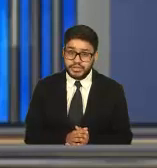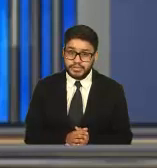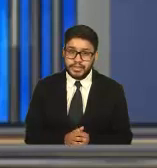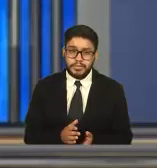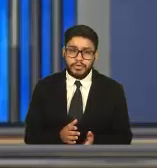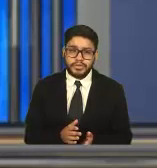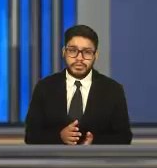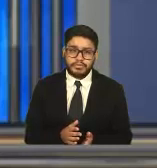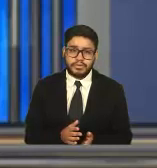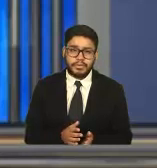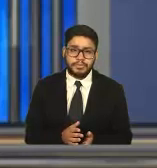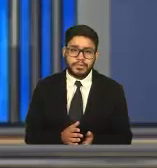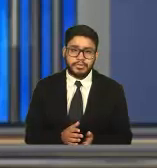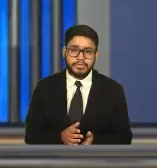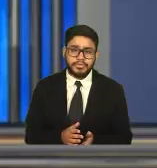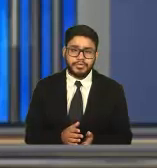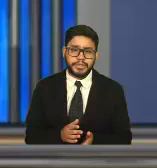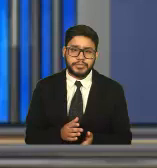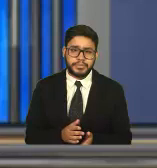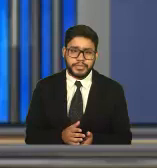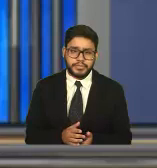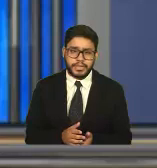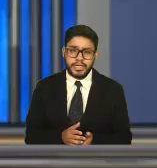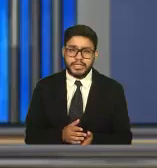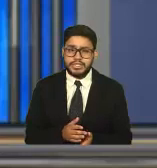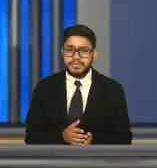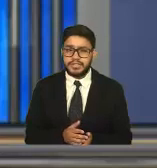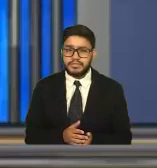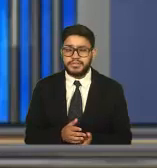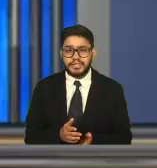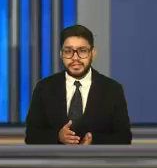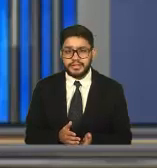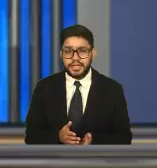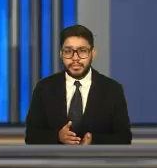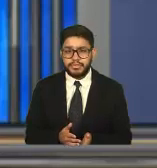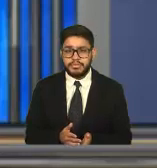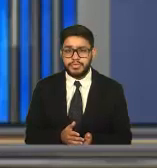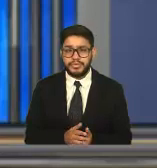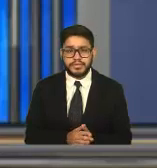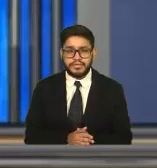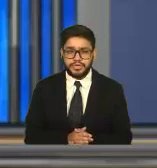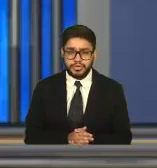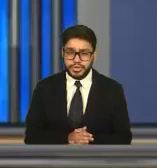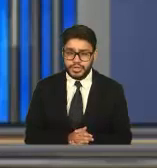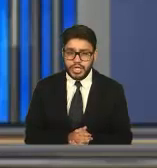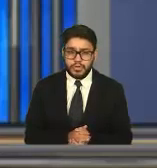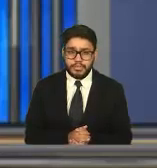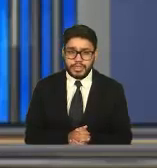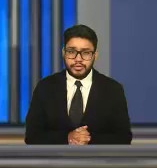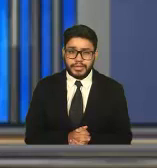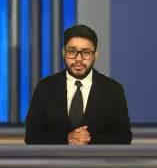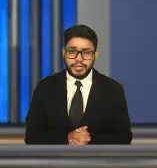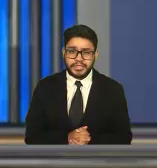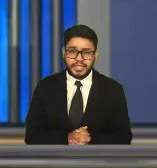em dia mostra um caminho percorrido por Dom Pedro primeiro dias antes do sete de setembro de 1822